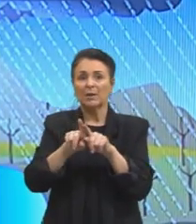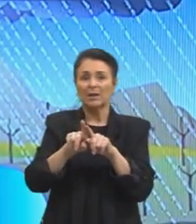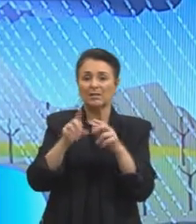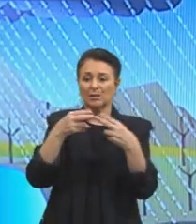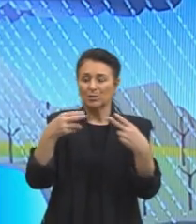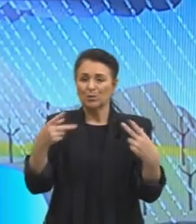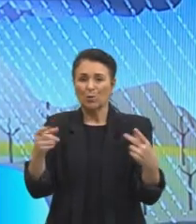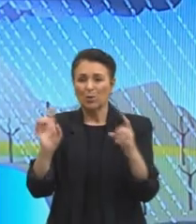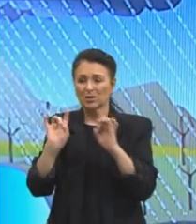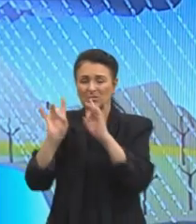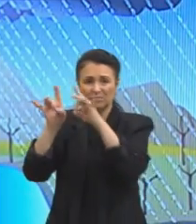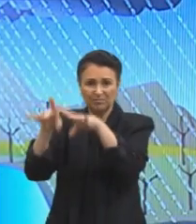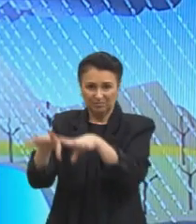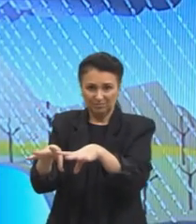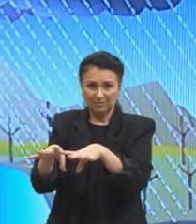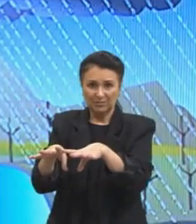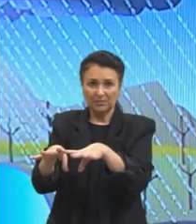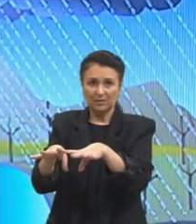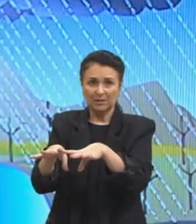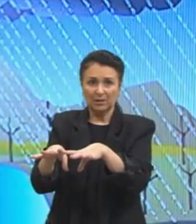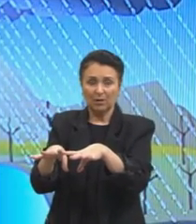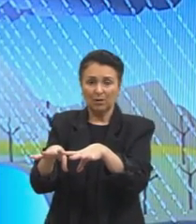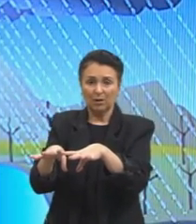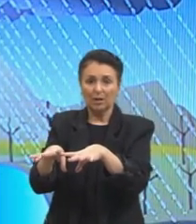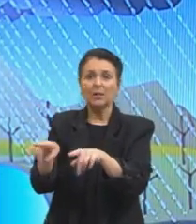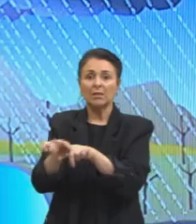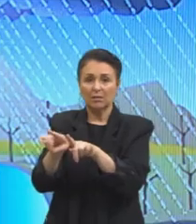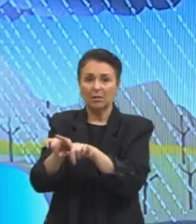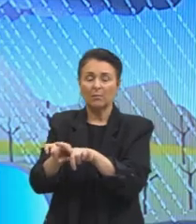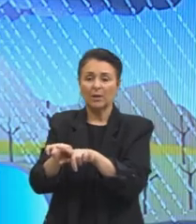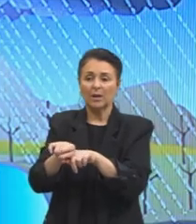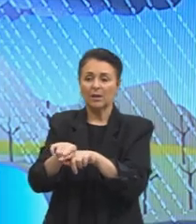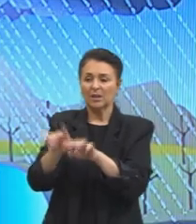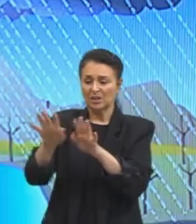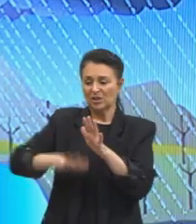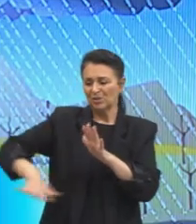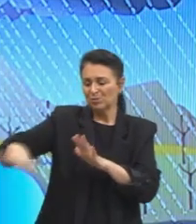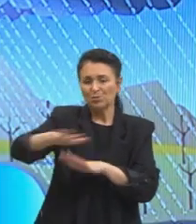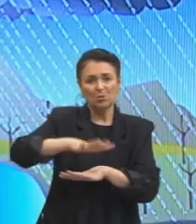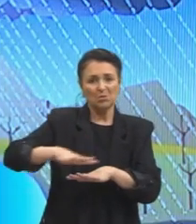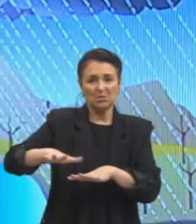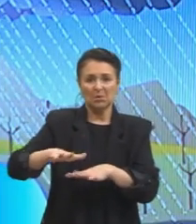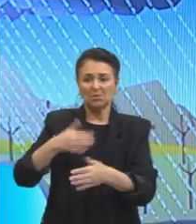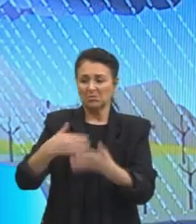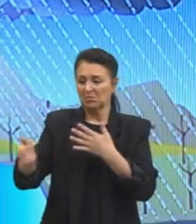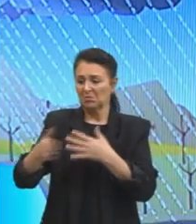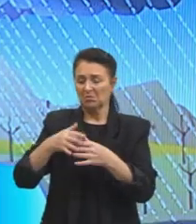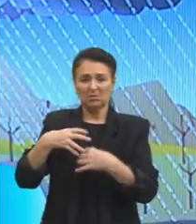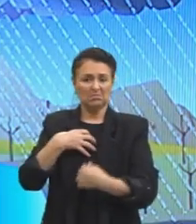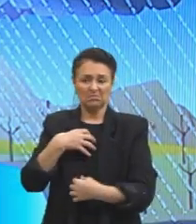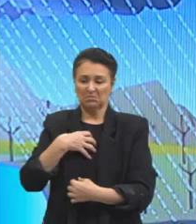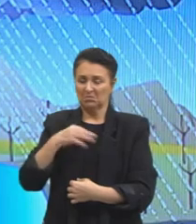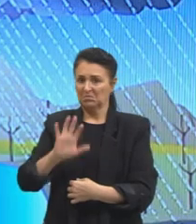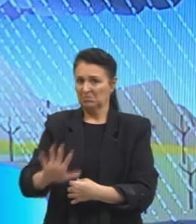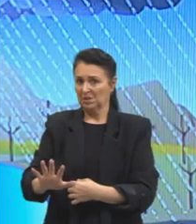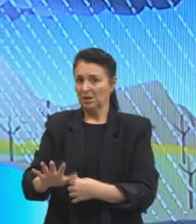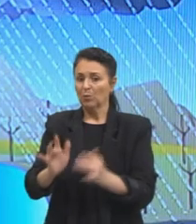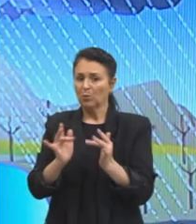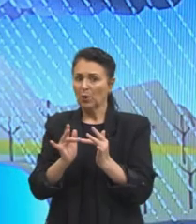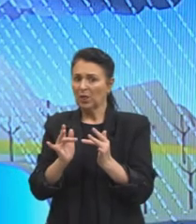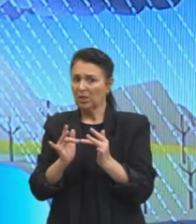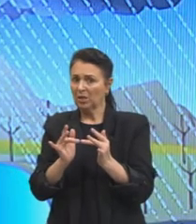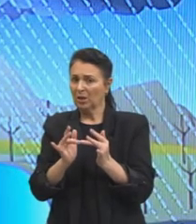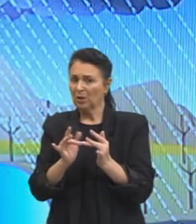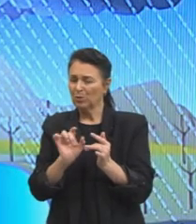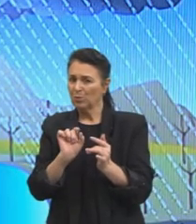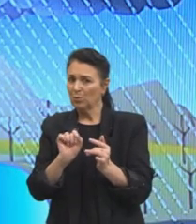dejeto aí né coloco mostra para vocês esse desejados Então vai ser muitas vezes deixado no chão ali né E vai entrar em contato